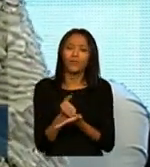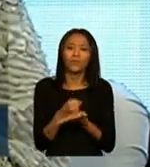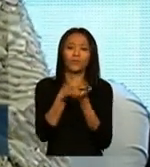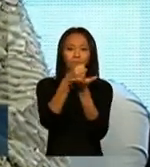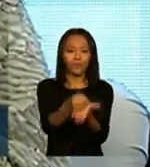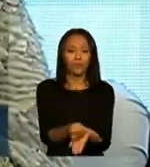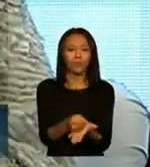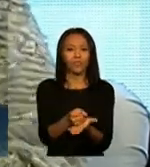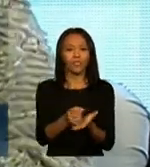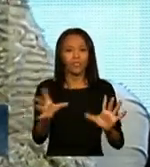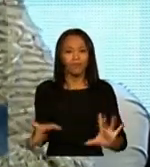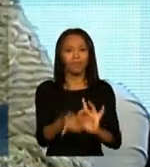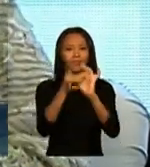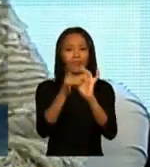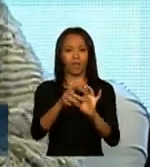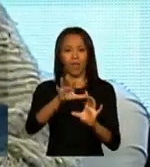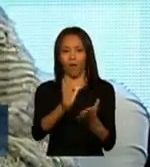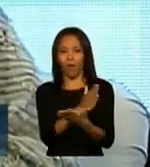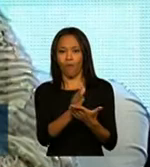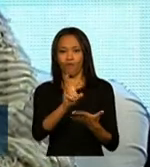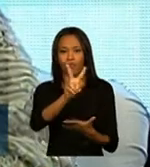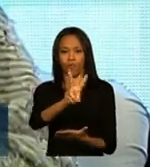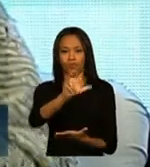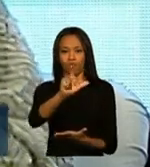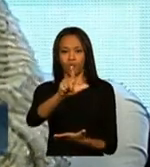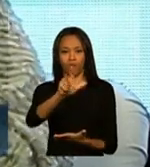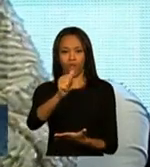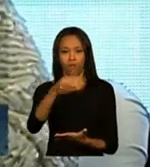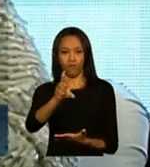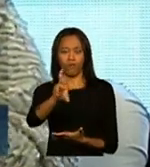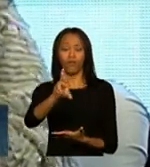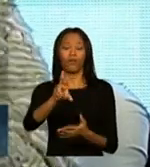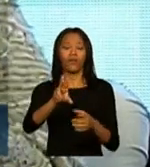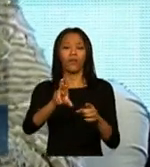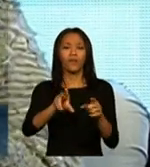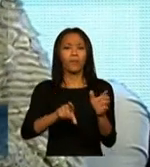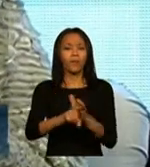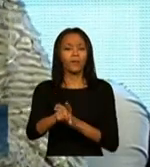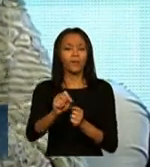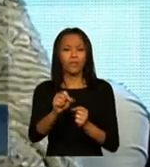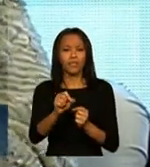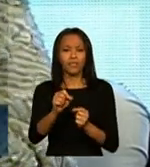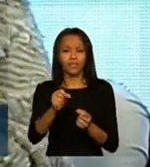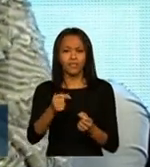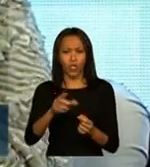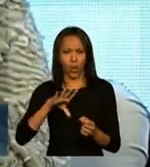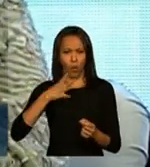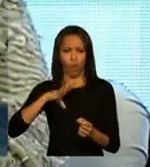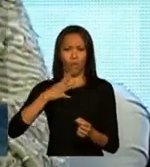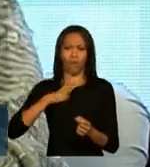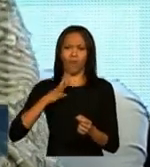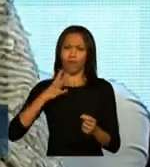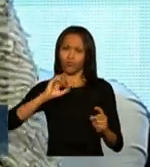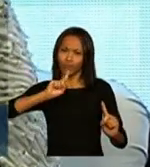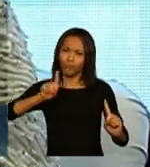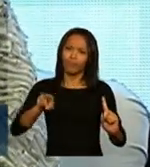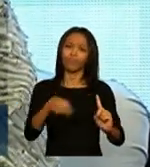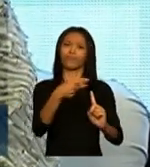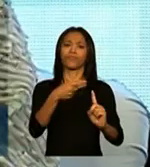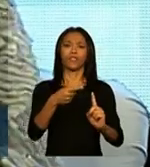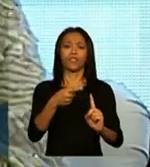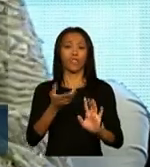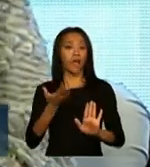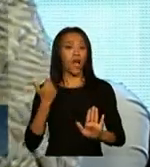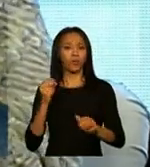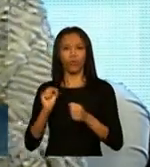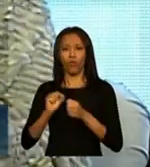citar alguns deles. Primeiro, isso que a gente já tinha dito, que é esse espírito inovador e ter coragem de ousar e fazer uma coisa que nunca foi